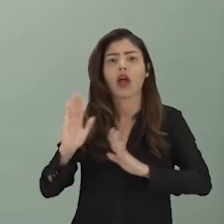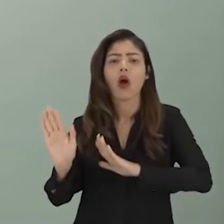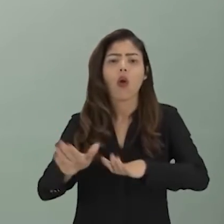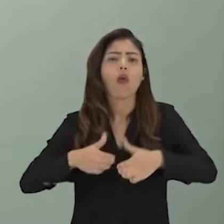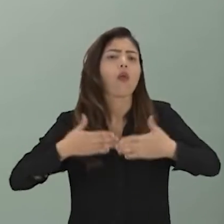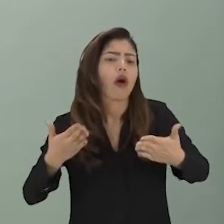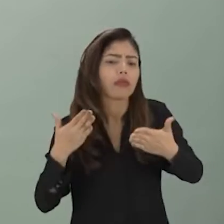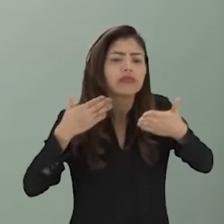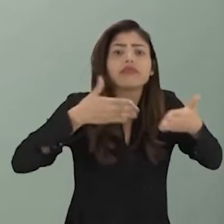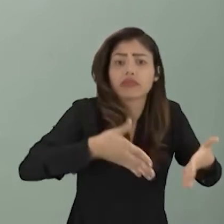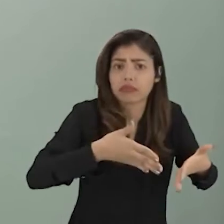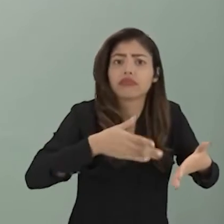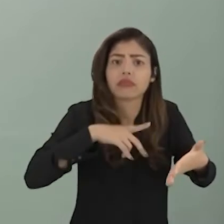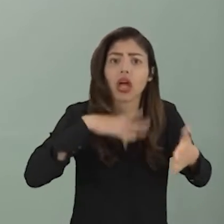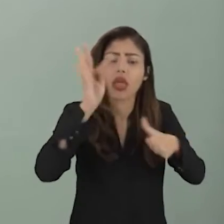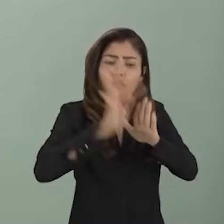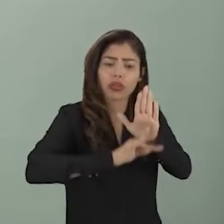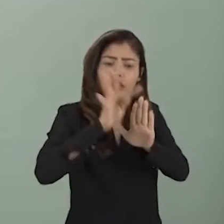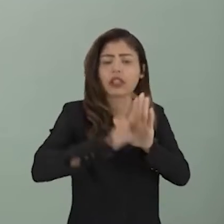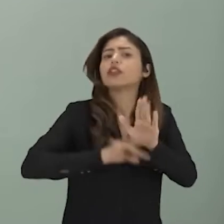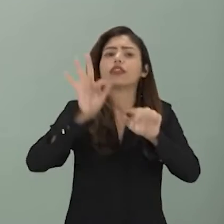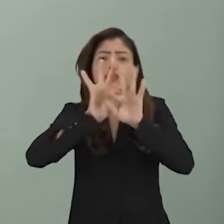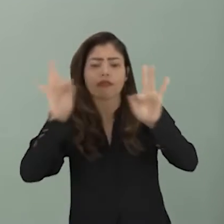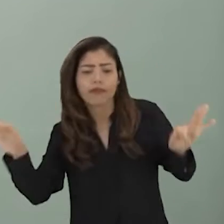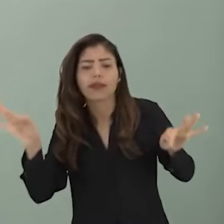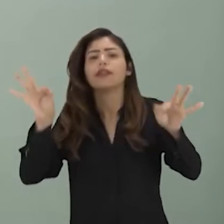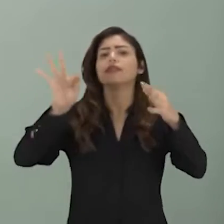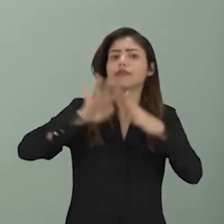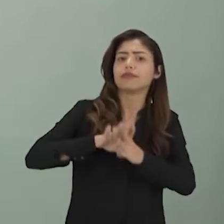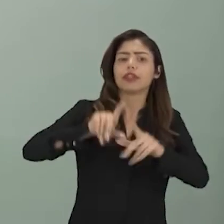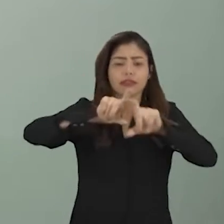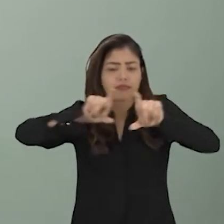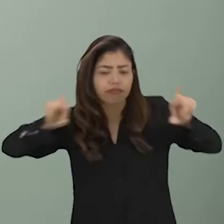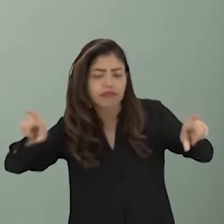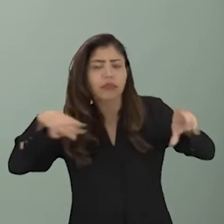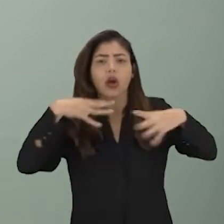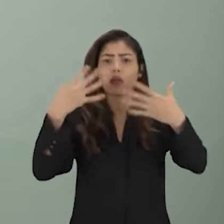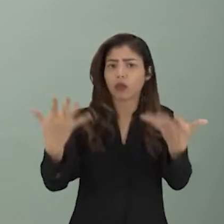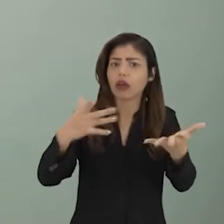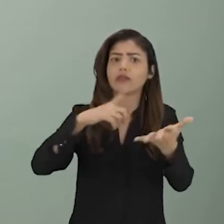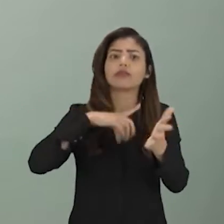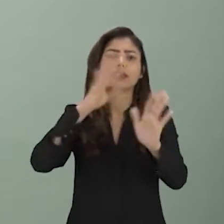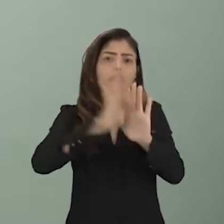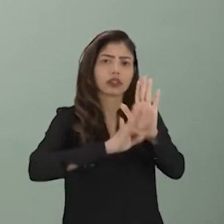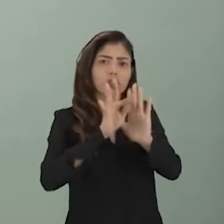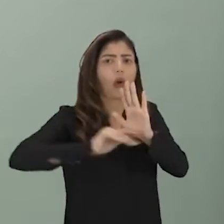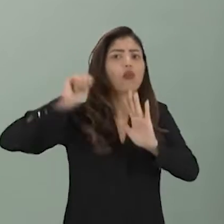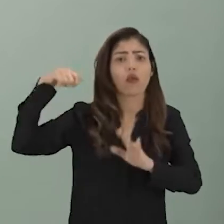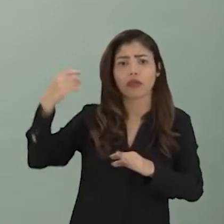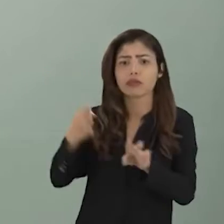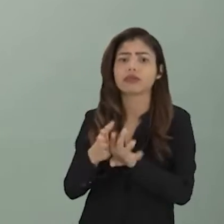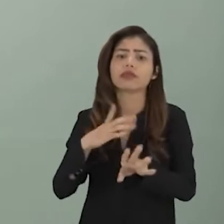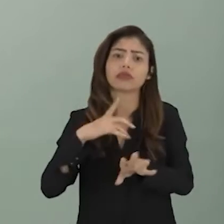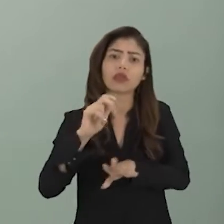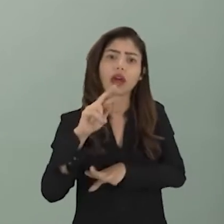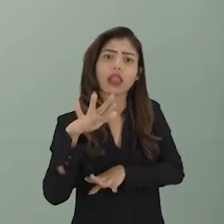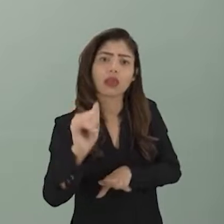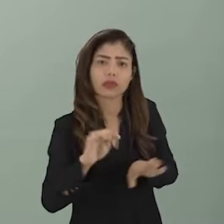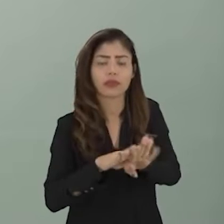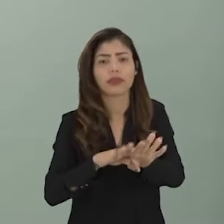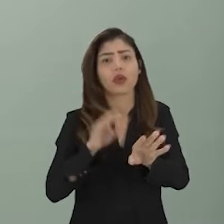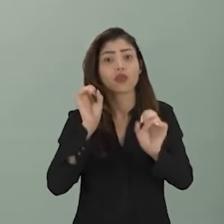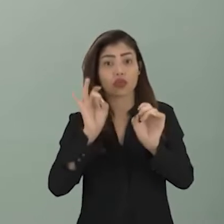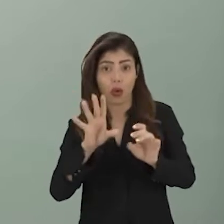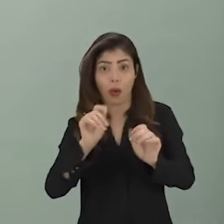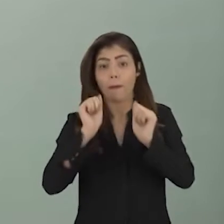é a intenção, né, desse texto, dessa frase, dessa oração? Qual é a intenção do autor? Então eu só posso pontuar